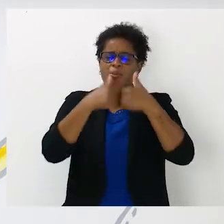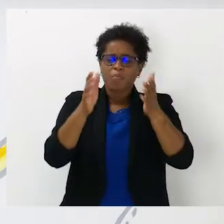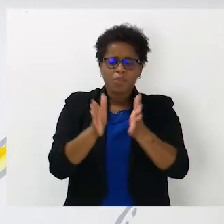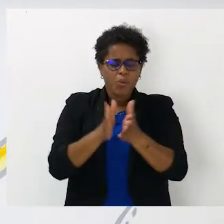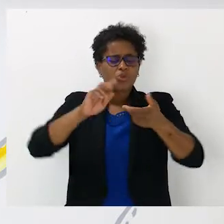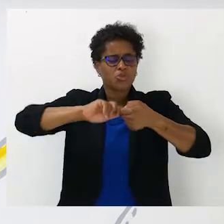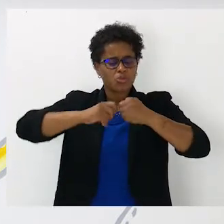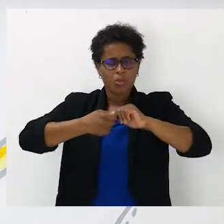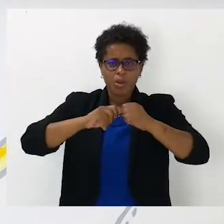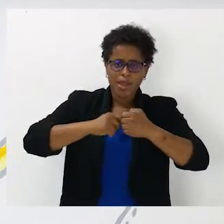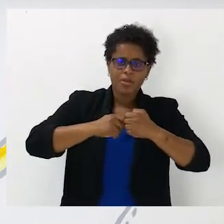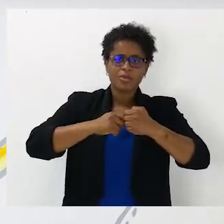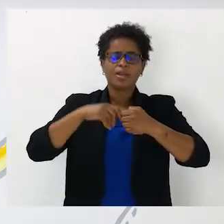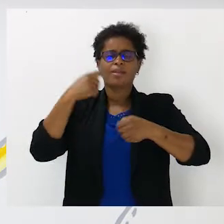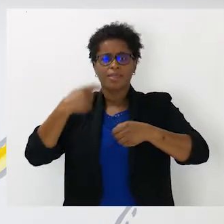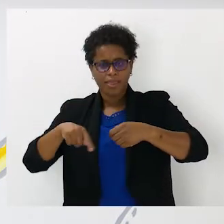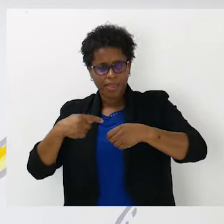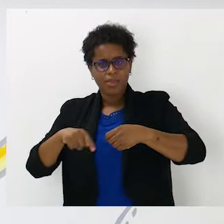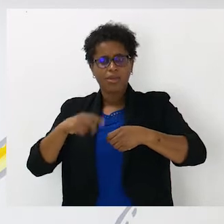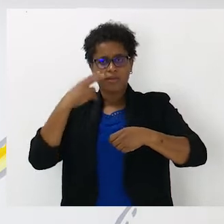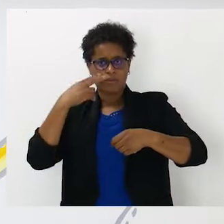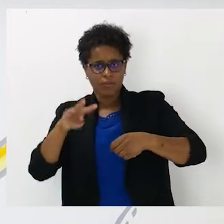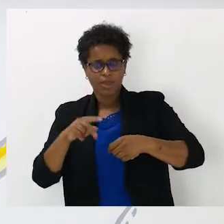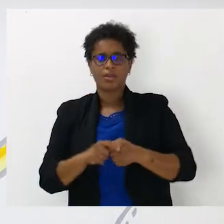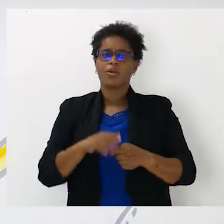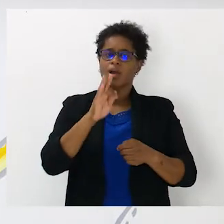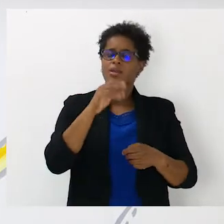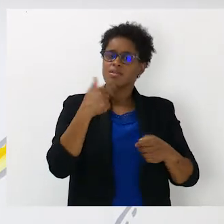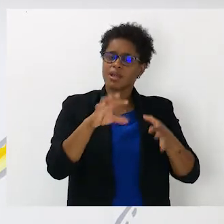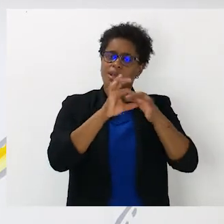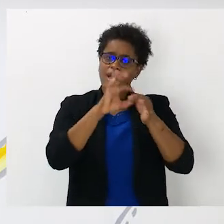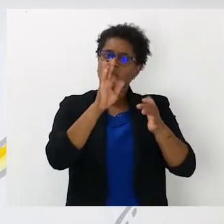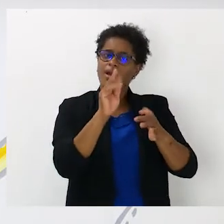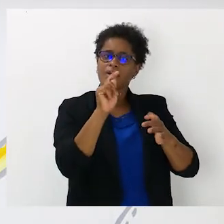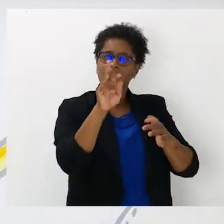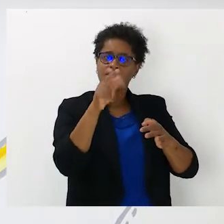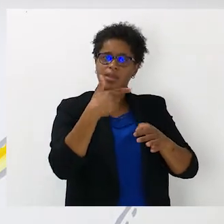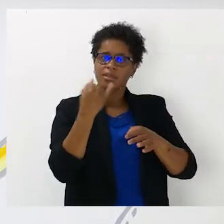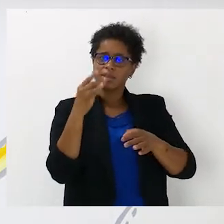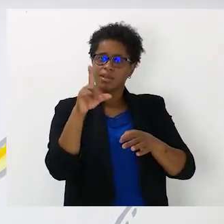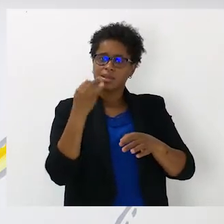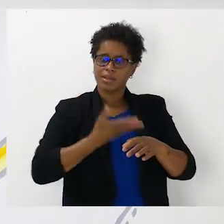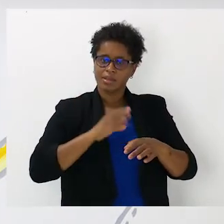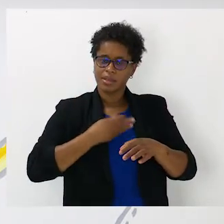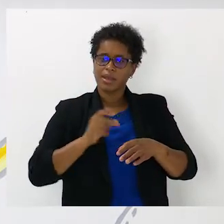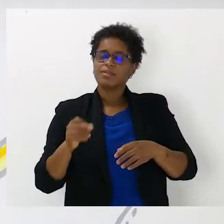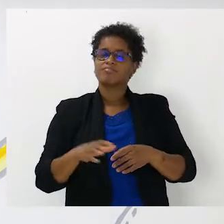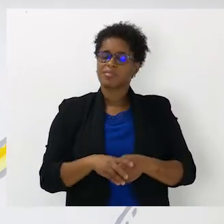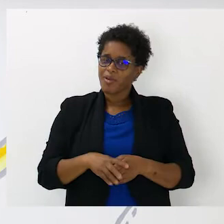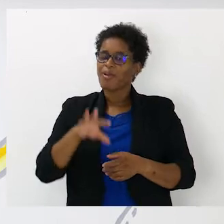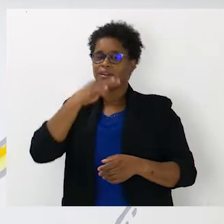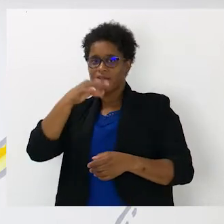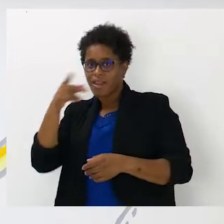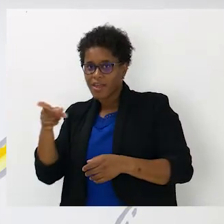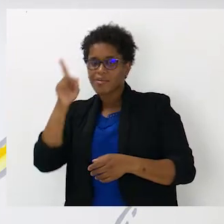os problemas que tinham que ver com a fertilidade era aclamada